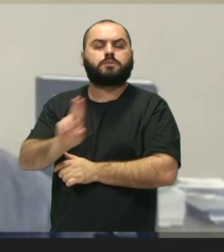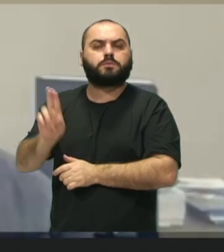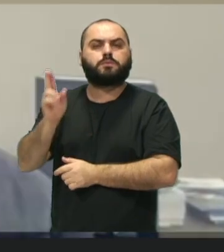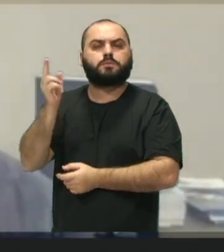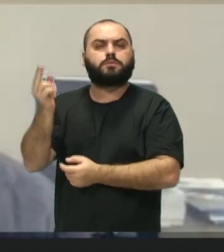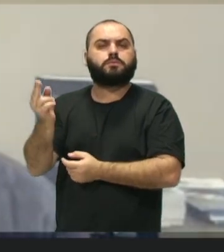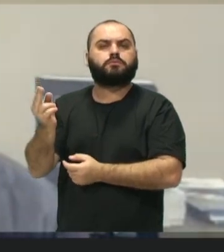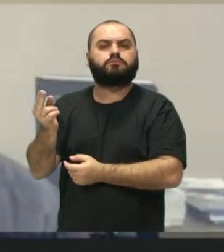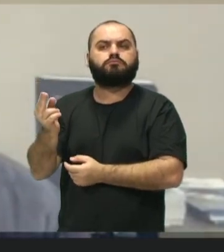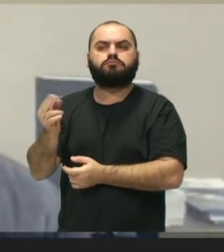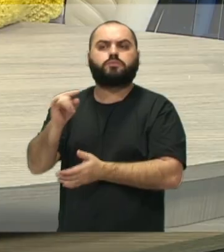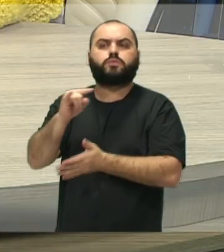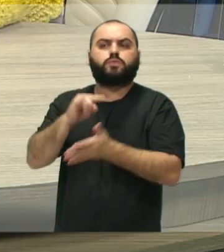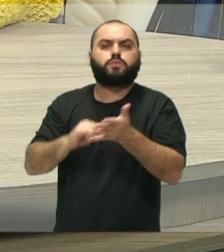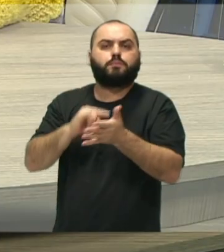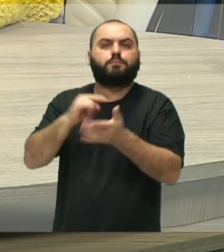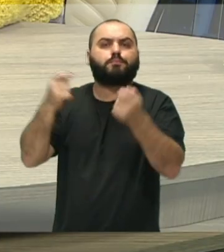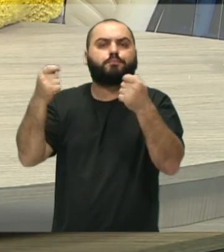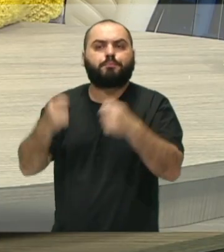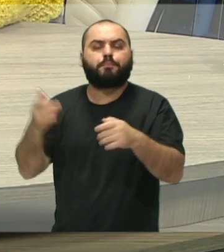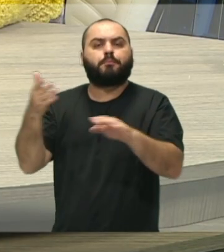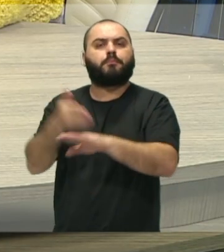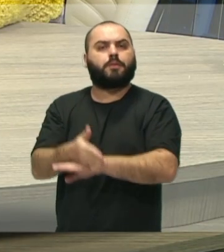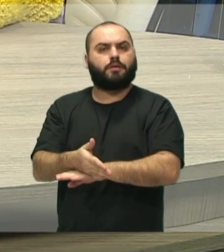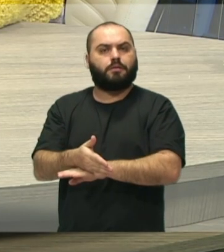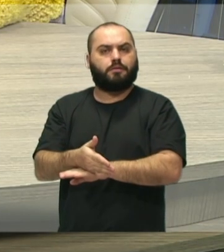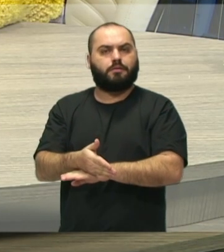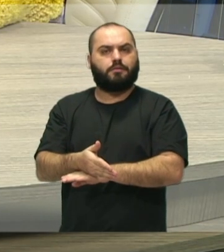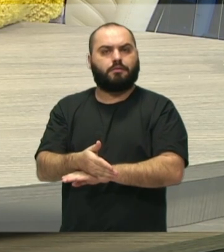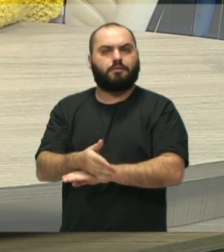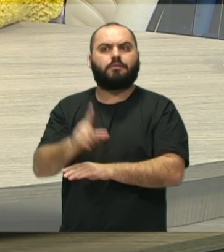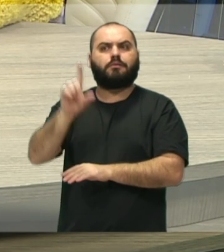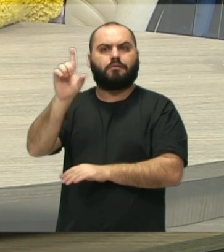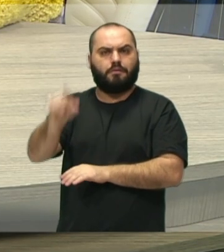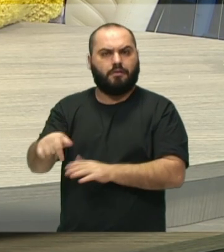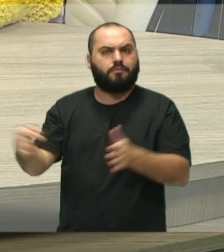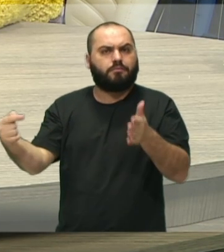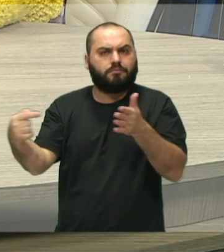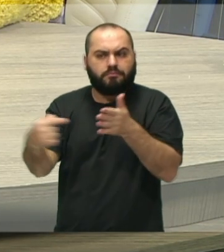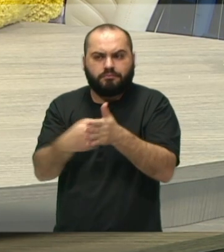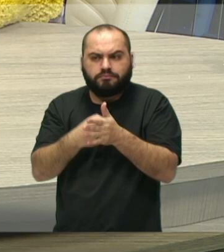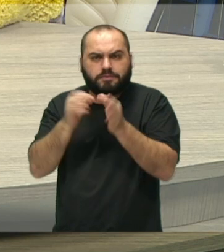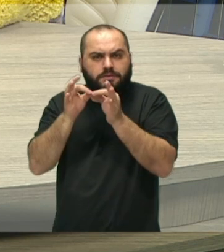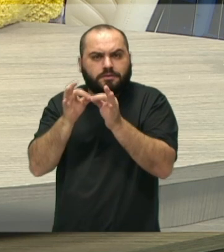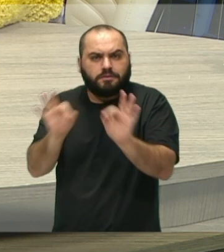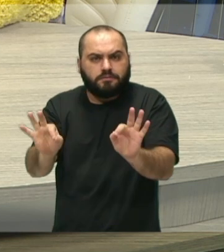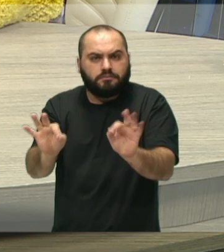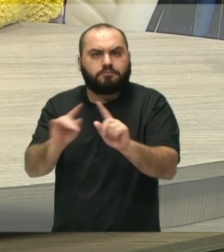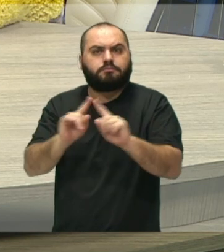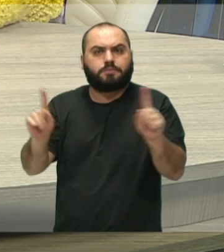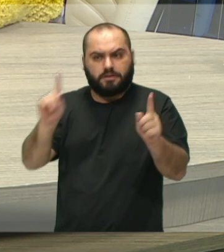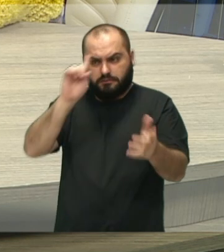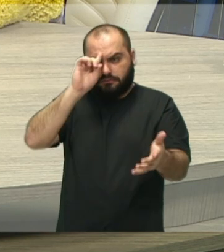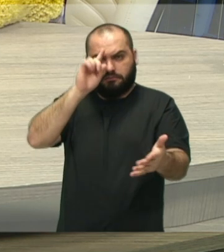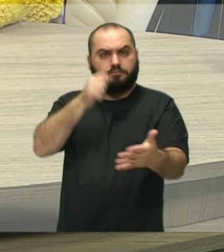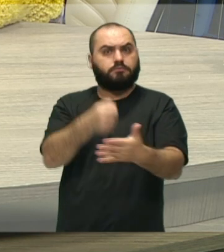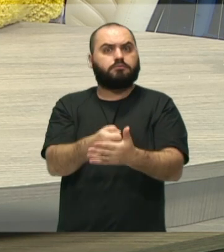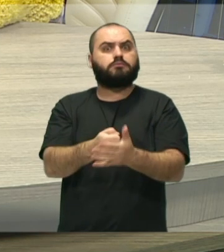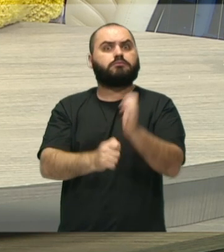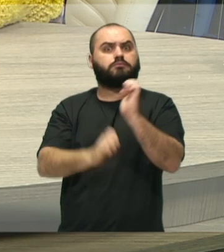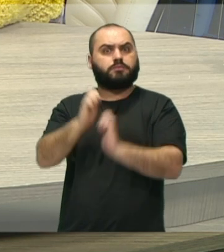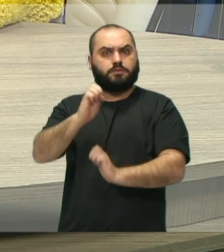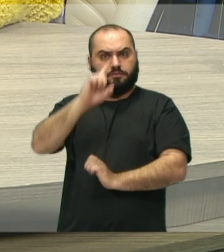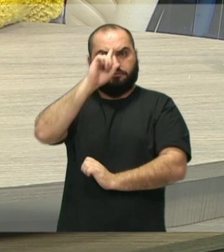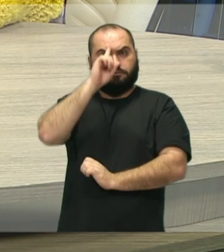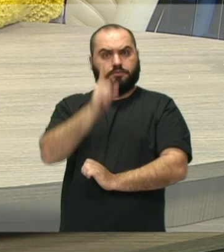documentos realmente eu preciso para participar? São perguntas muito simples e que podem ser um fator decisivo para as empresas. Né?